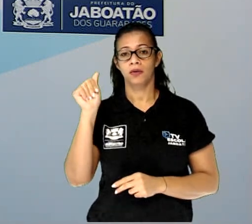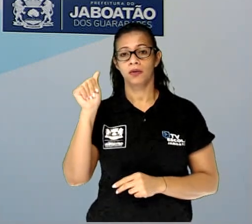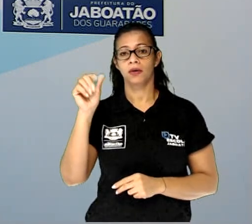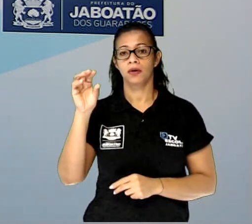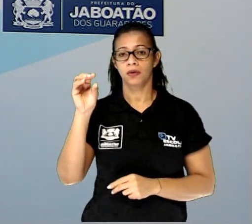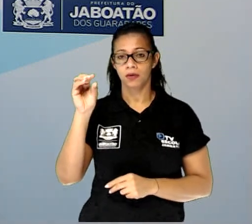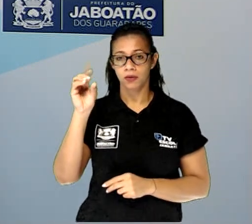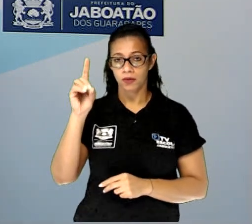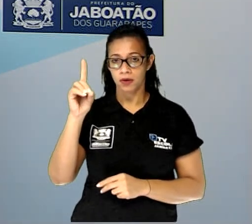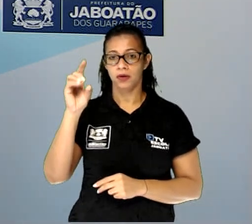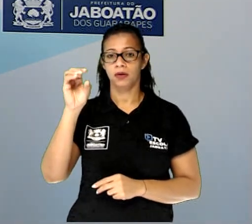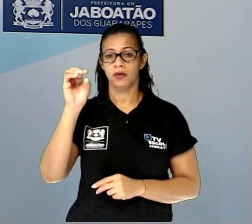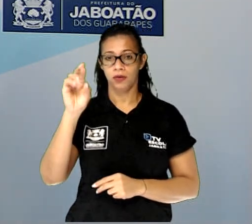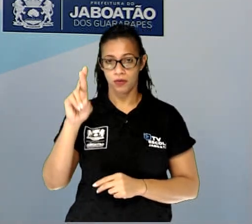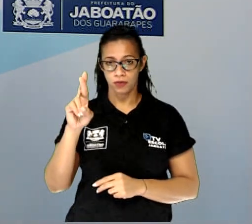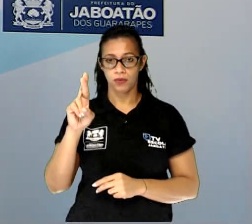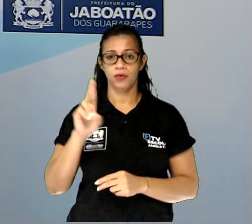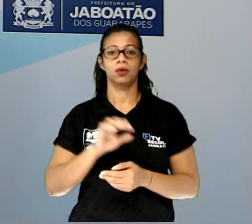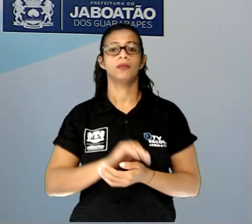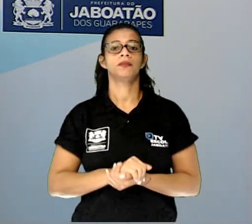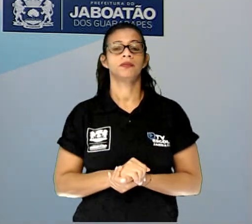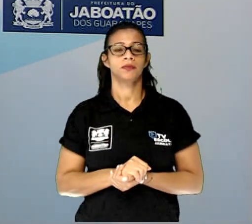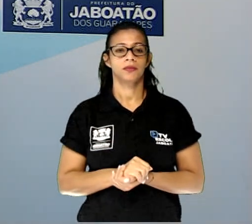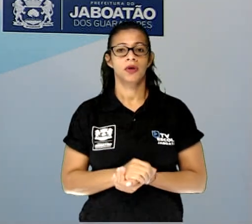pontos receber a mesma quantidade de energia,